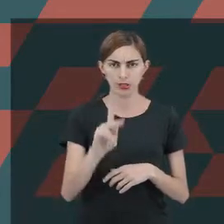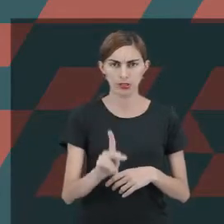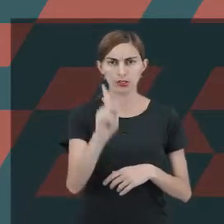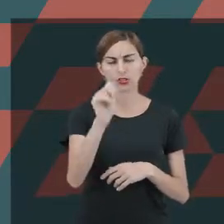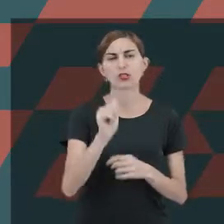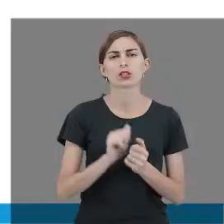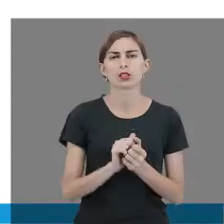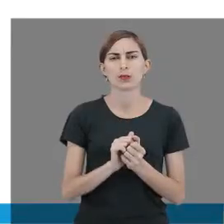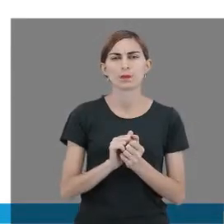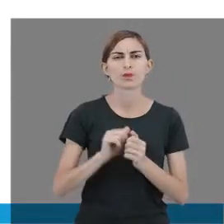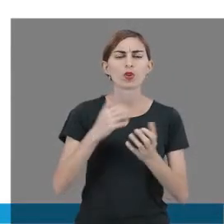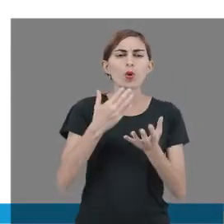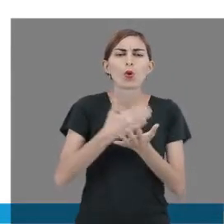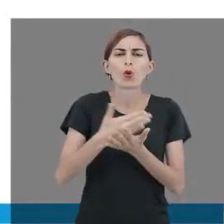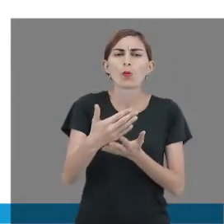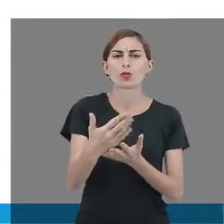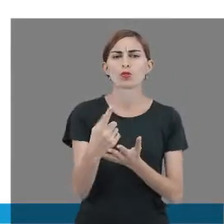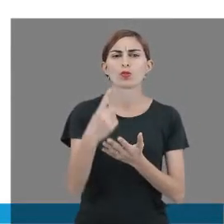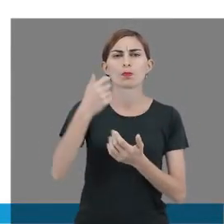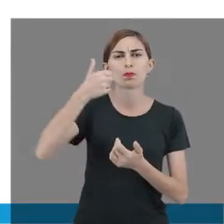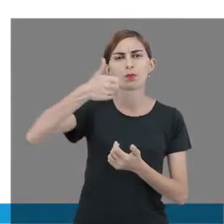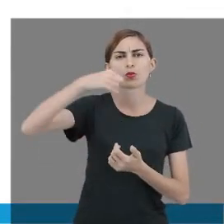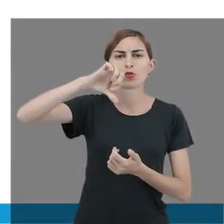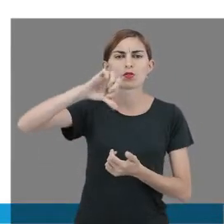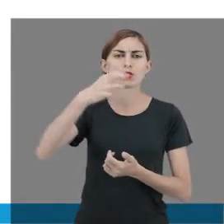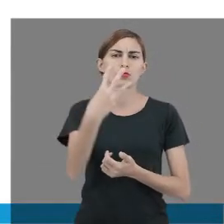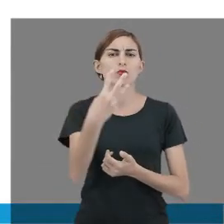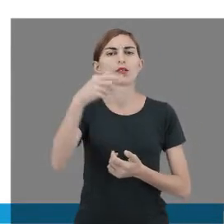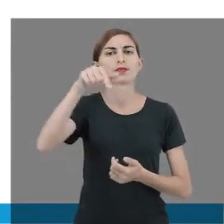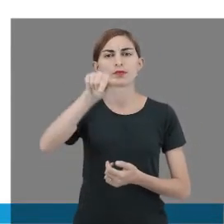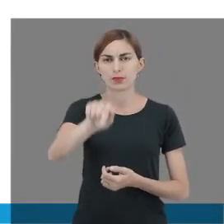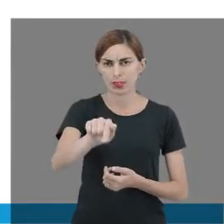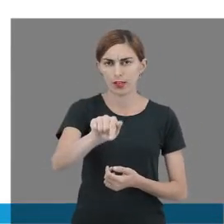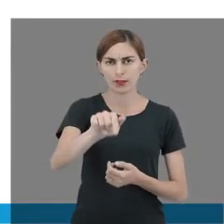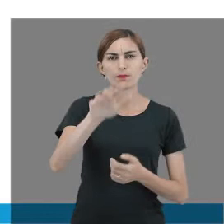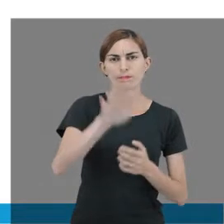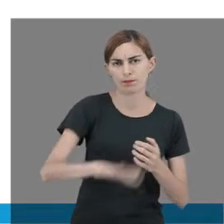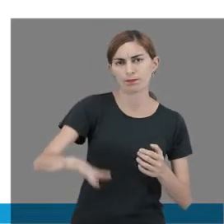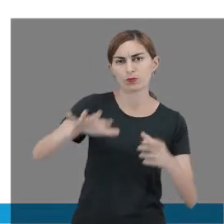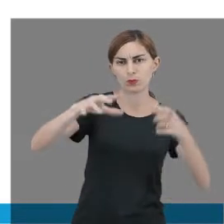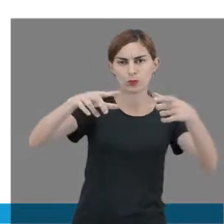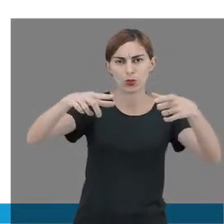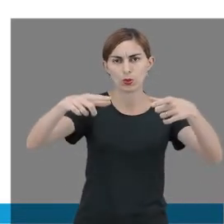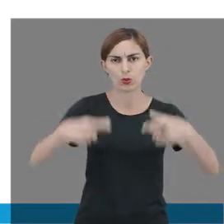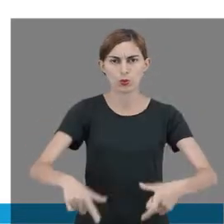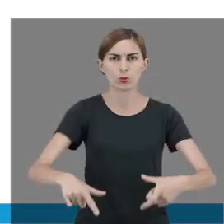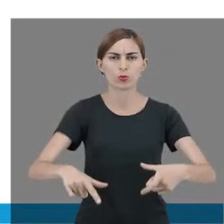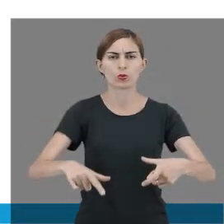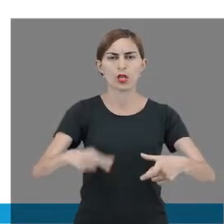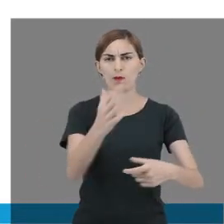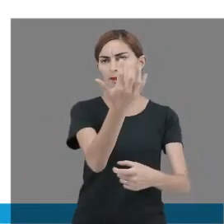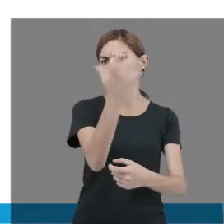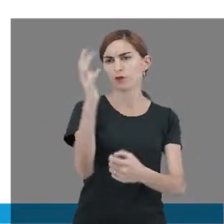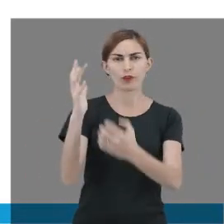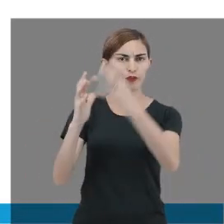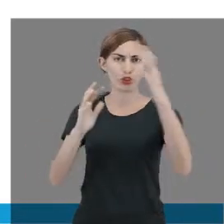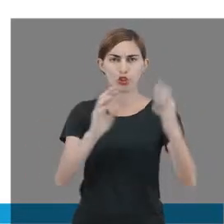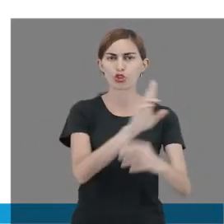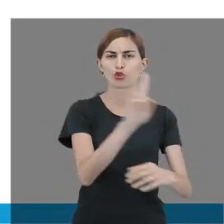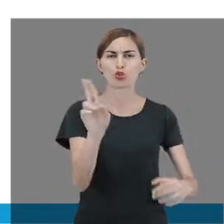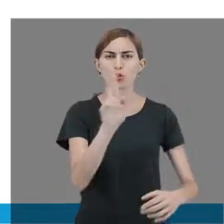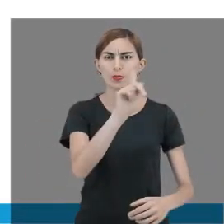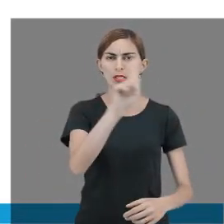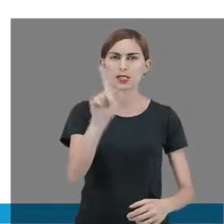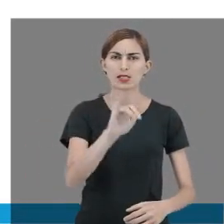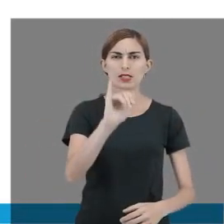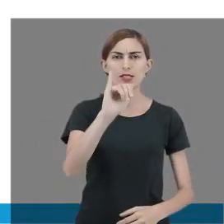nome de Zika vírus foi em 1947, nessa região, a floresta Zika, onde era